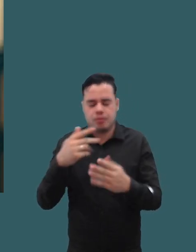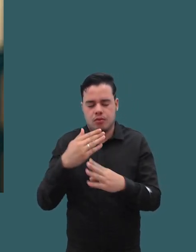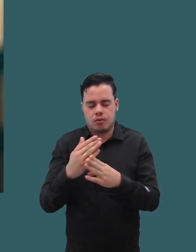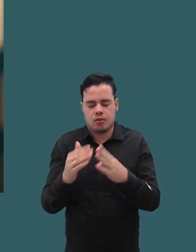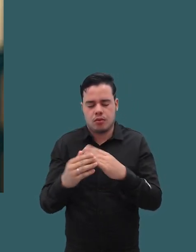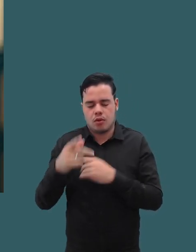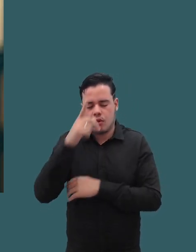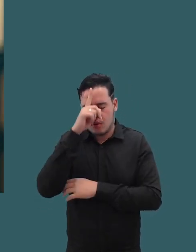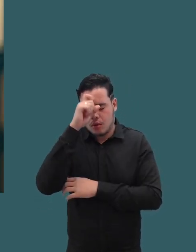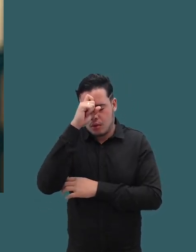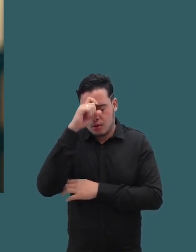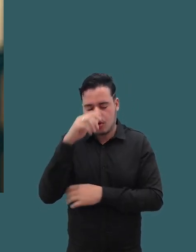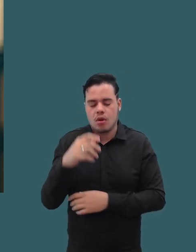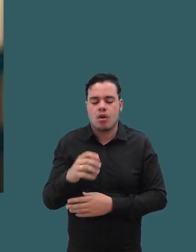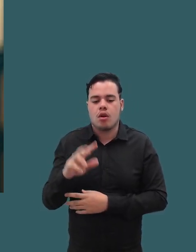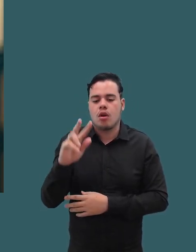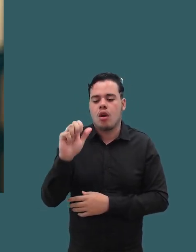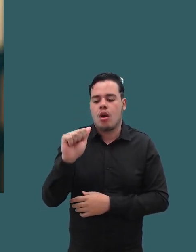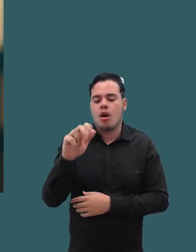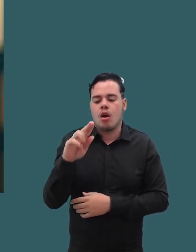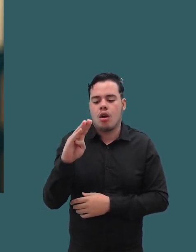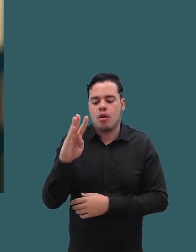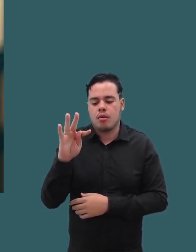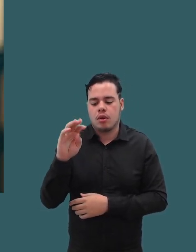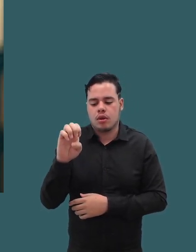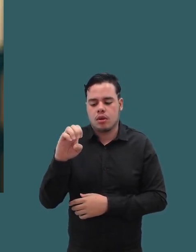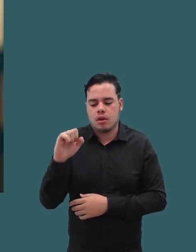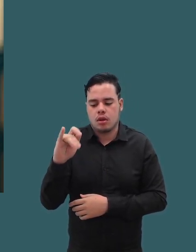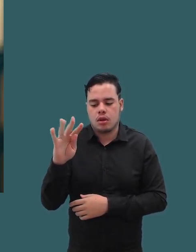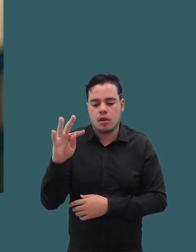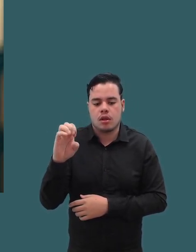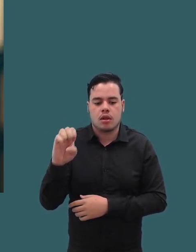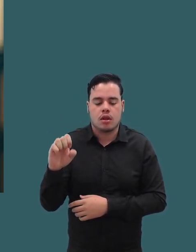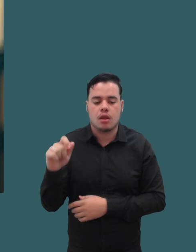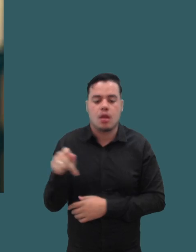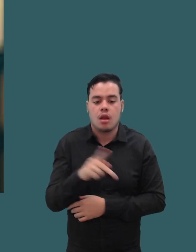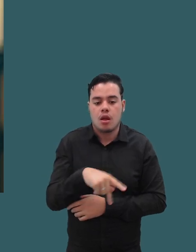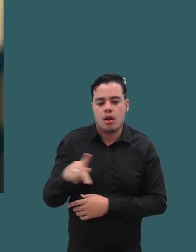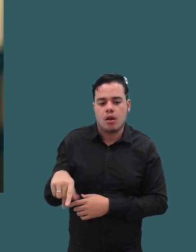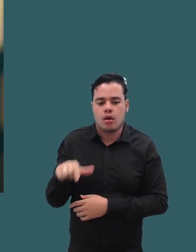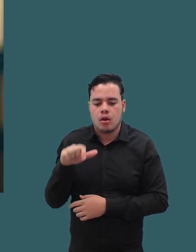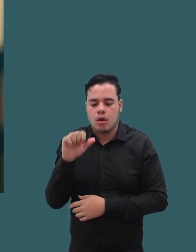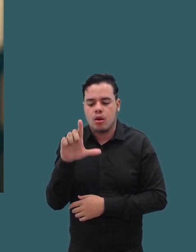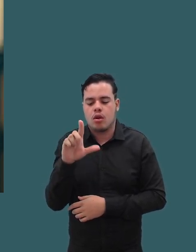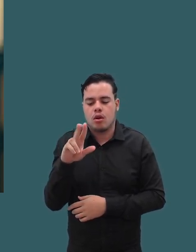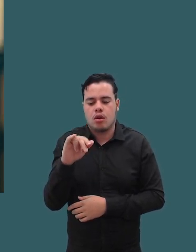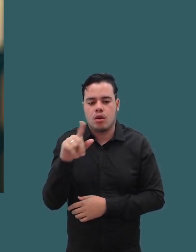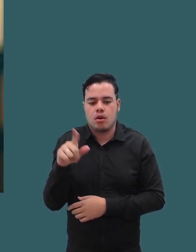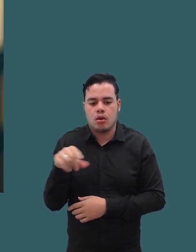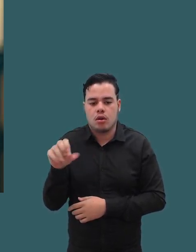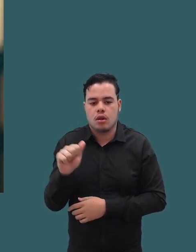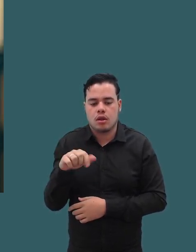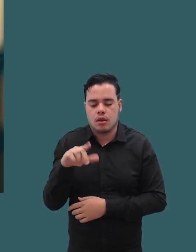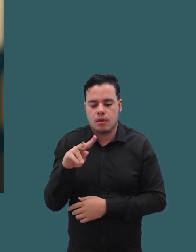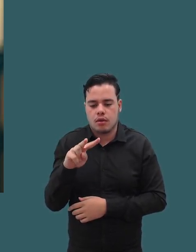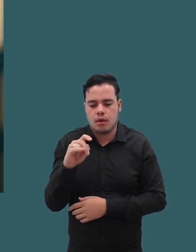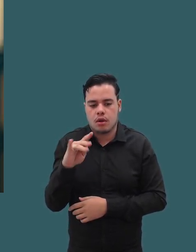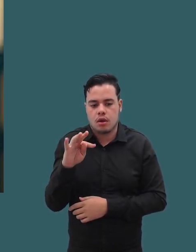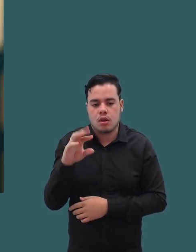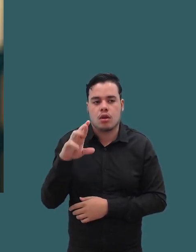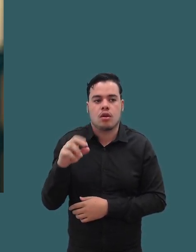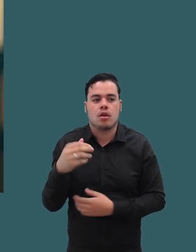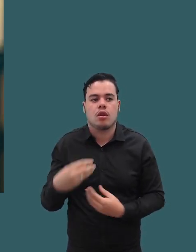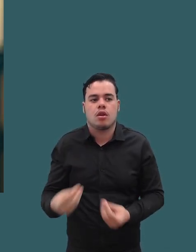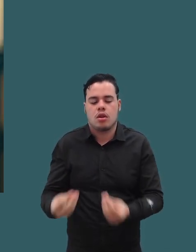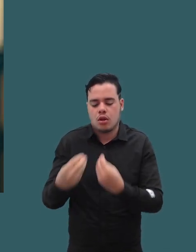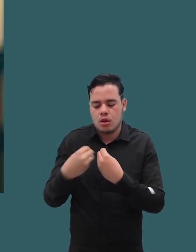comunicação da ciência com o colega Bruno de Pierro, a professora Cielo Vitor, hoje não mestre, que defendeu na